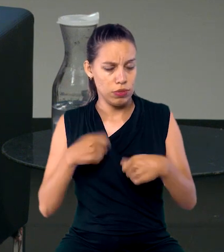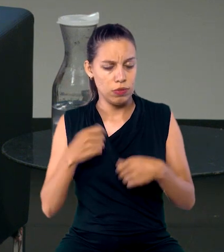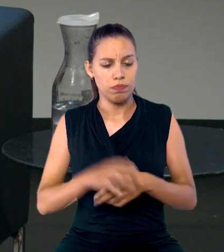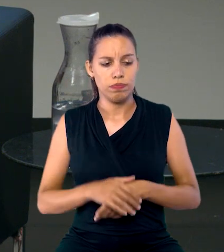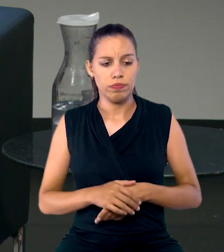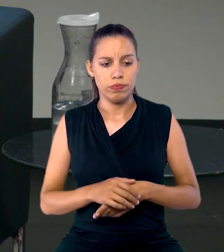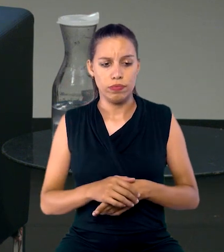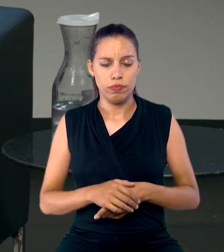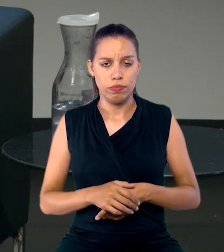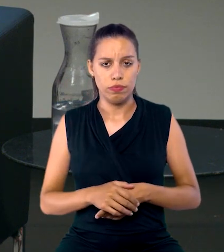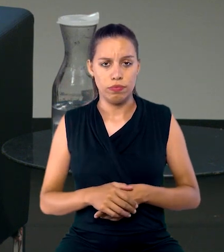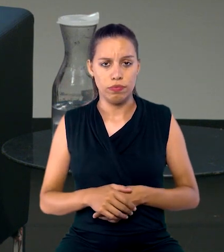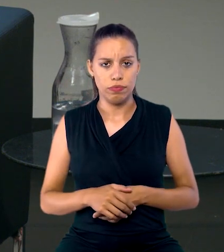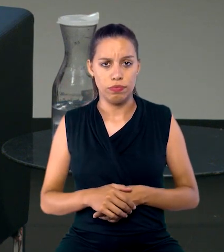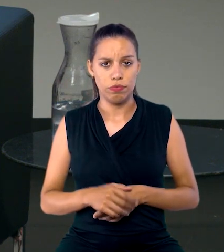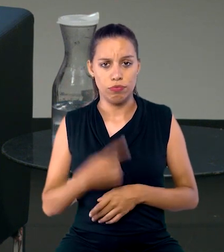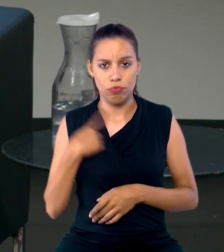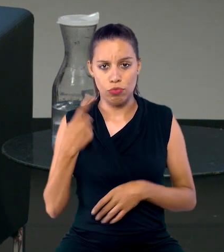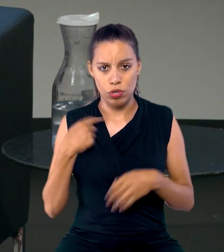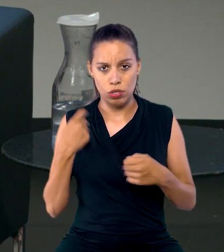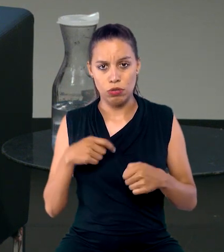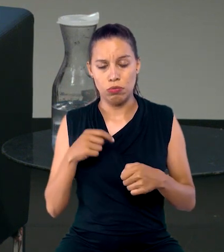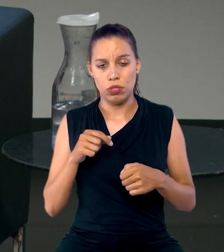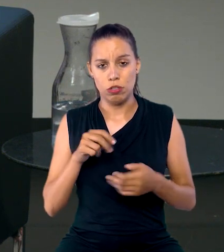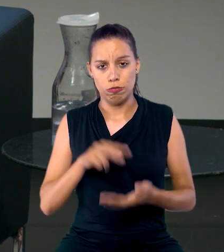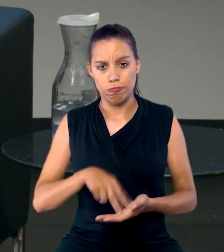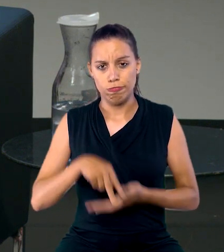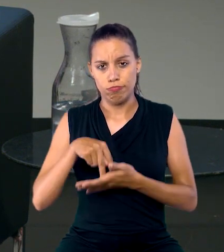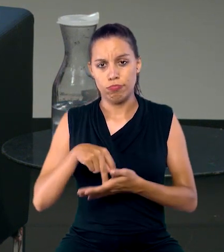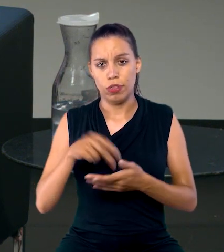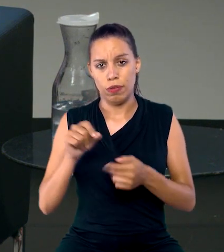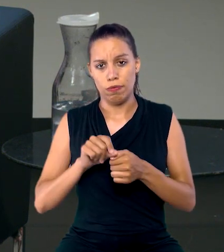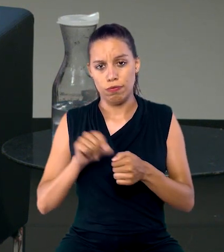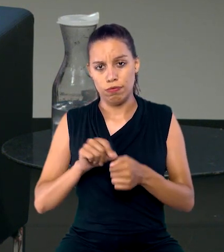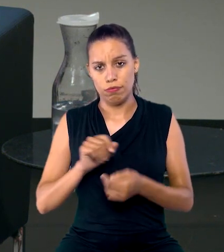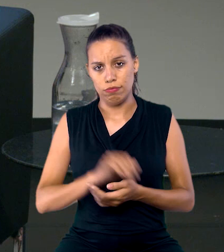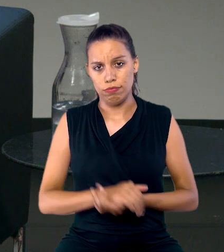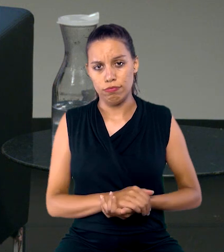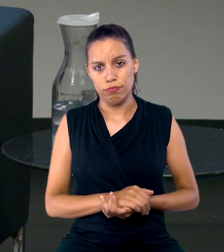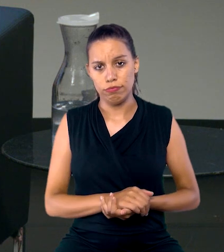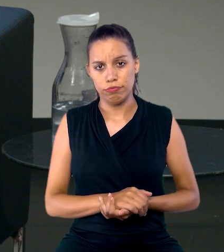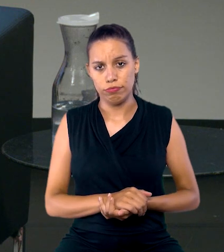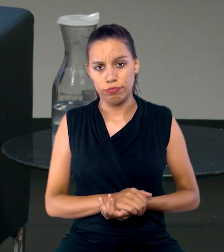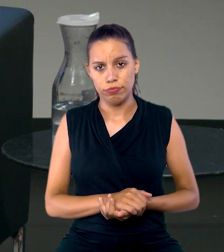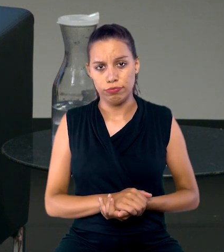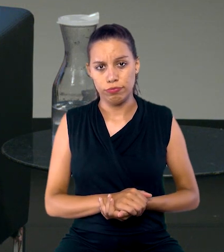conceito de palavra que age. A gente precisa ser palavra que age.